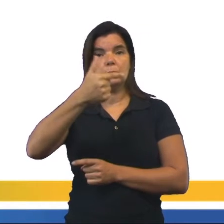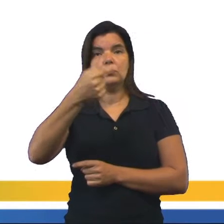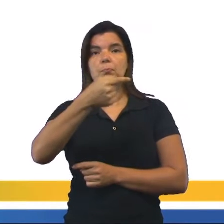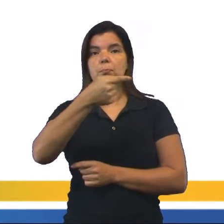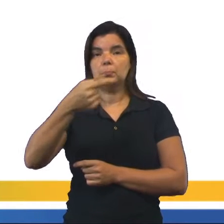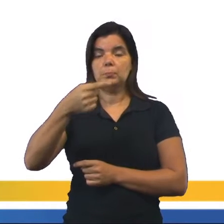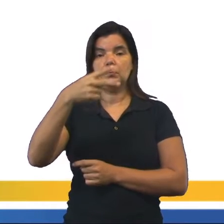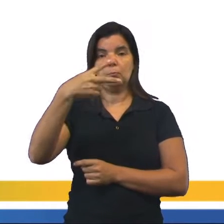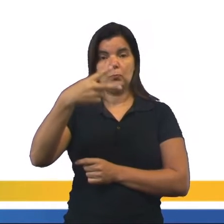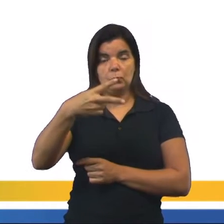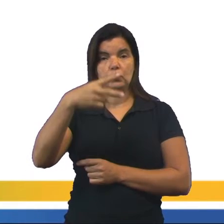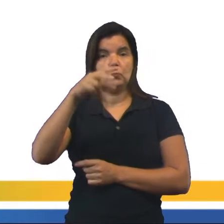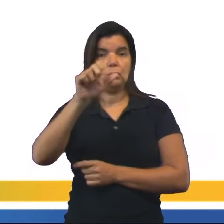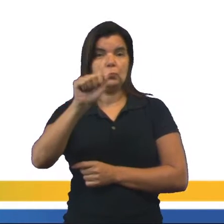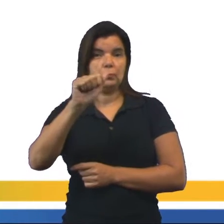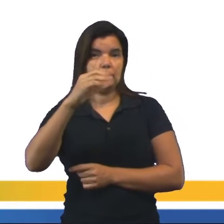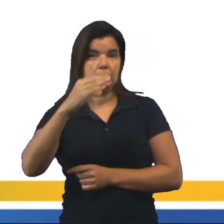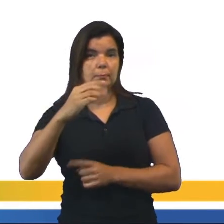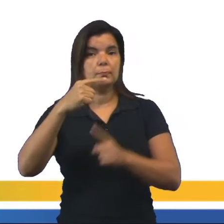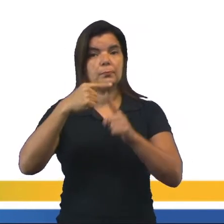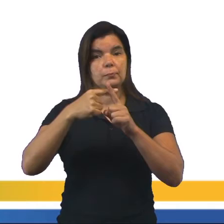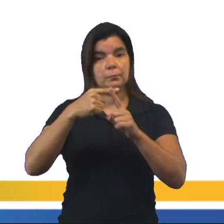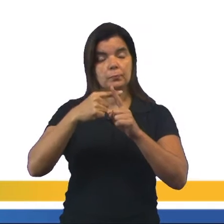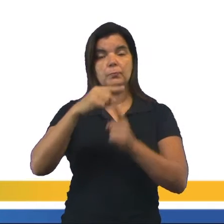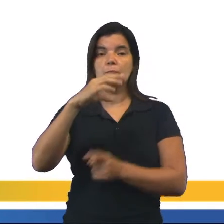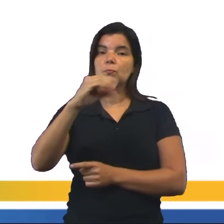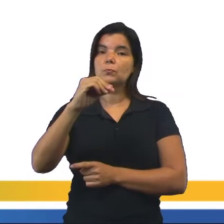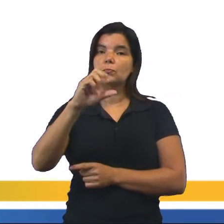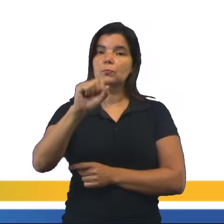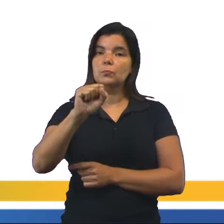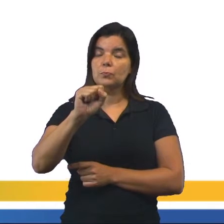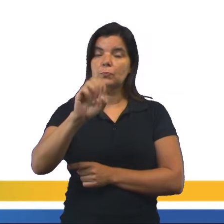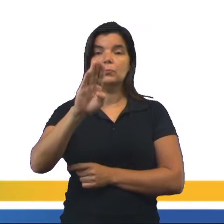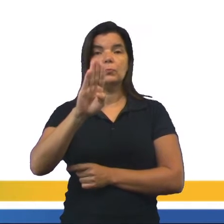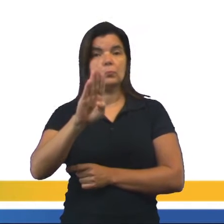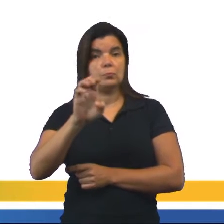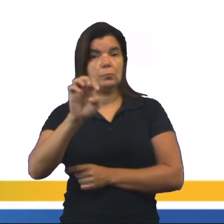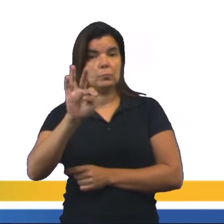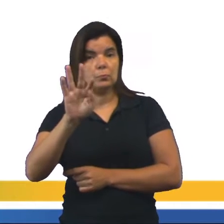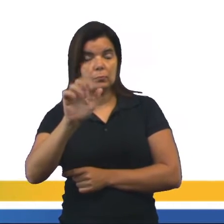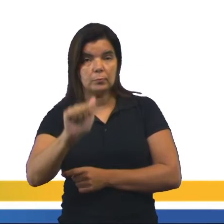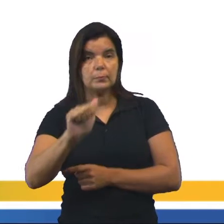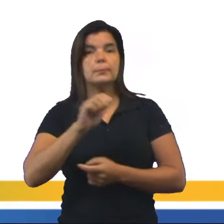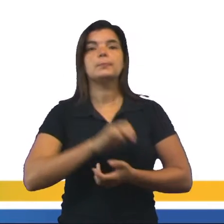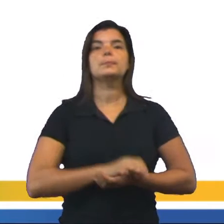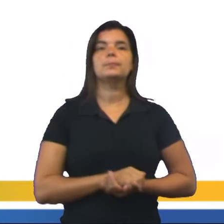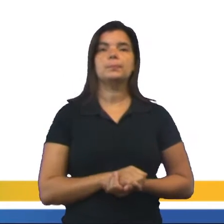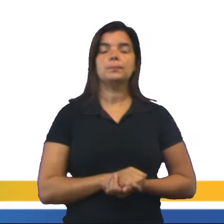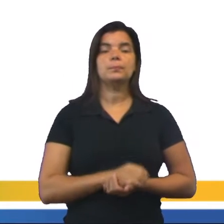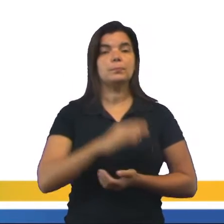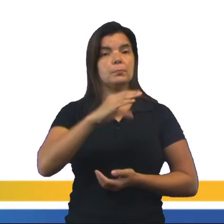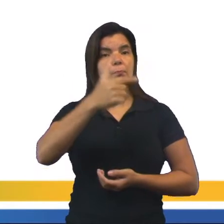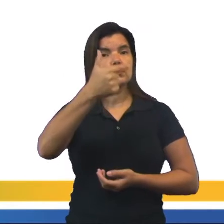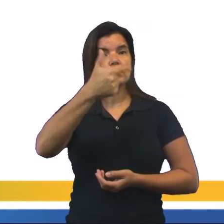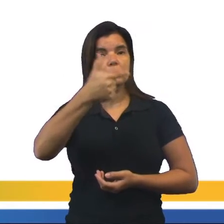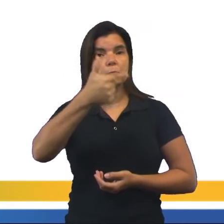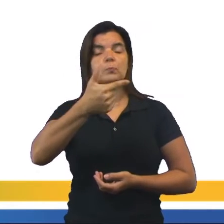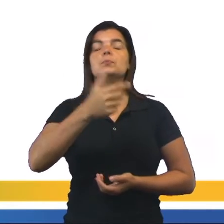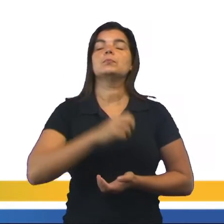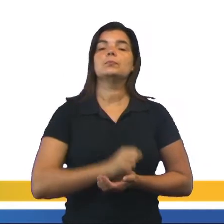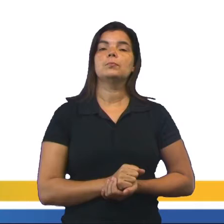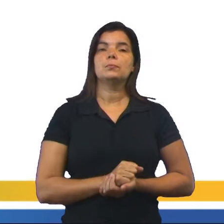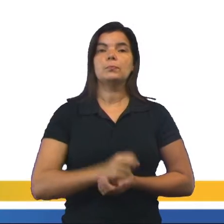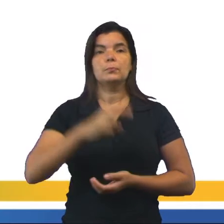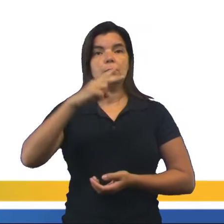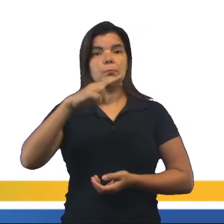ao quadrado menos 2AC vezes o cosseno de beta. E o C, que é